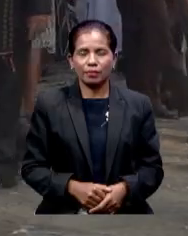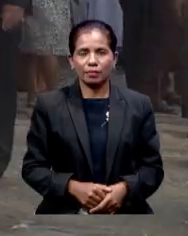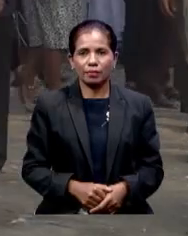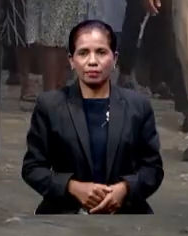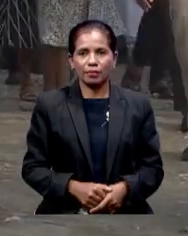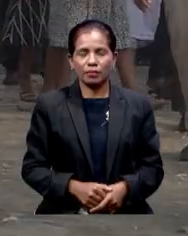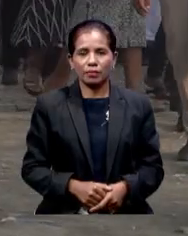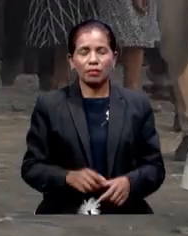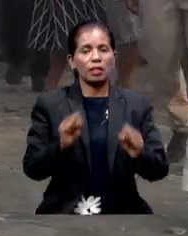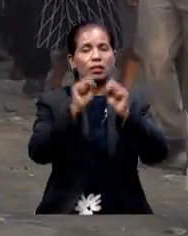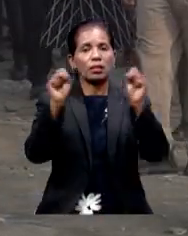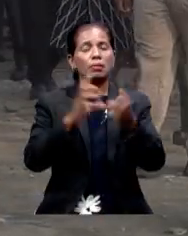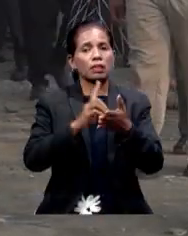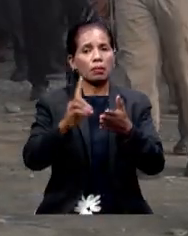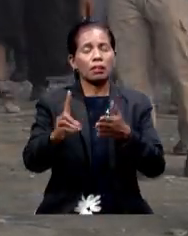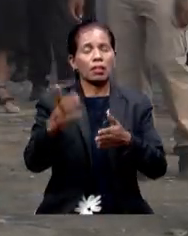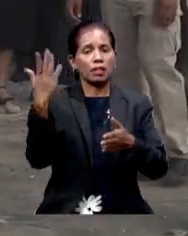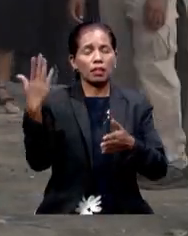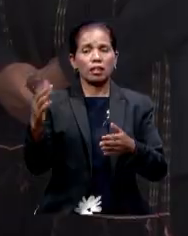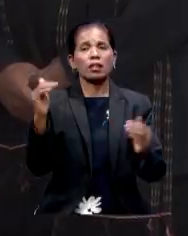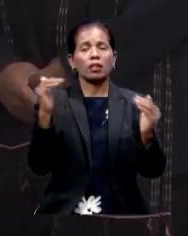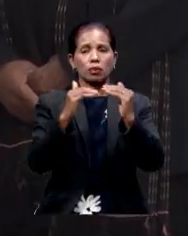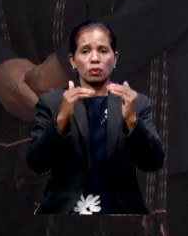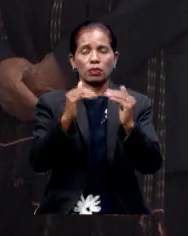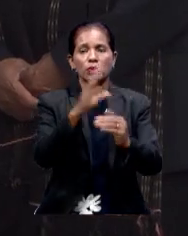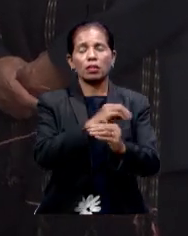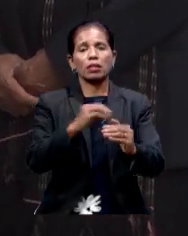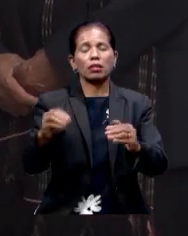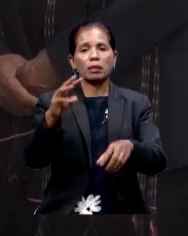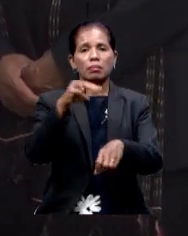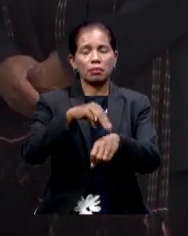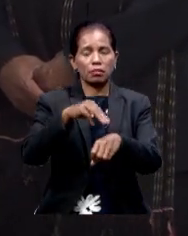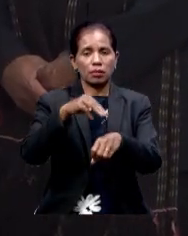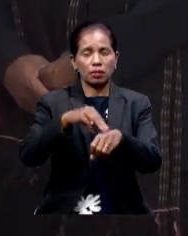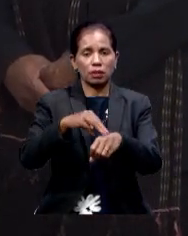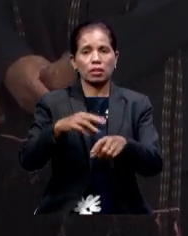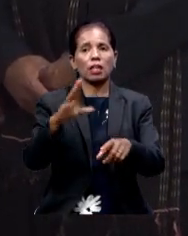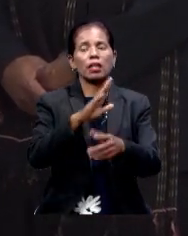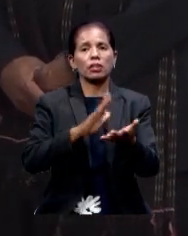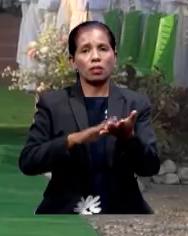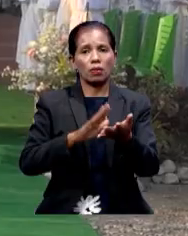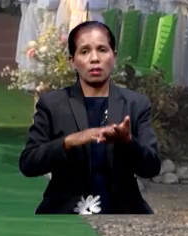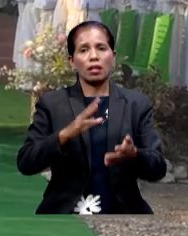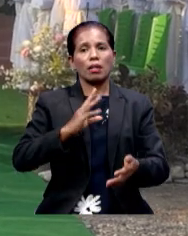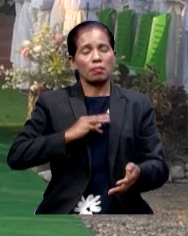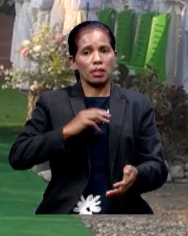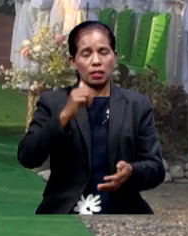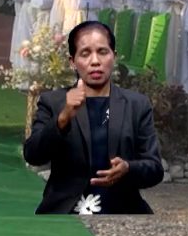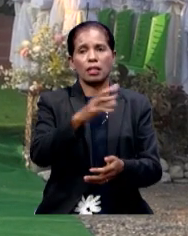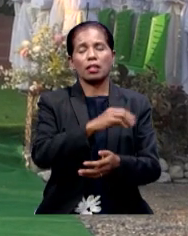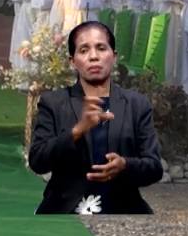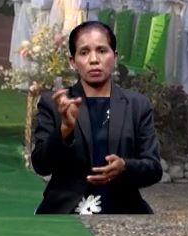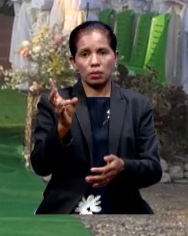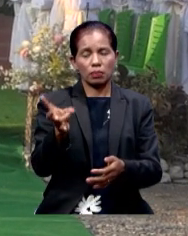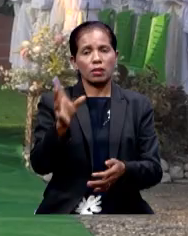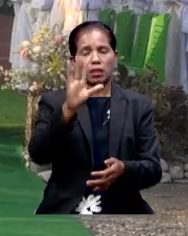E sábado, semana nele, o Rússia discurso para a celebração da existência do Colégio Infante de Sagres Maliana, Badala Ritulo Reis Lima.